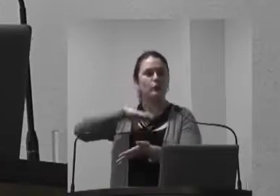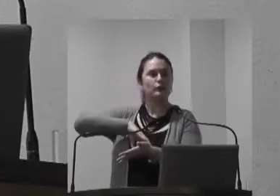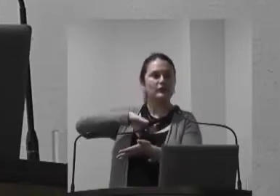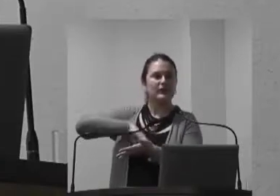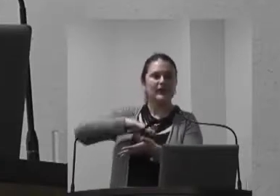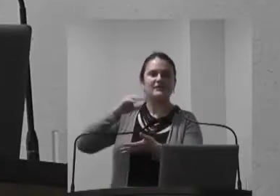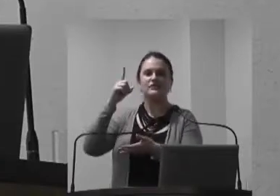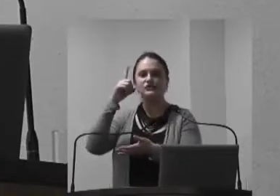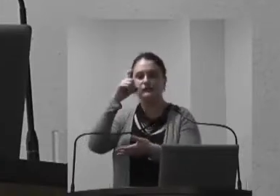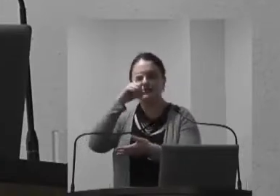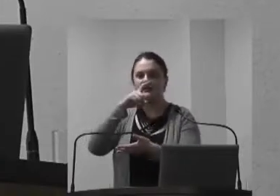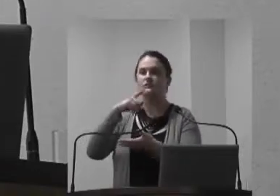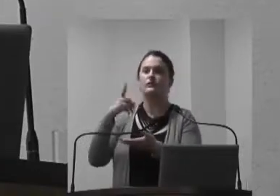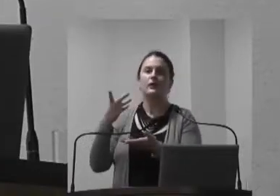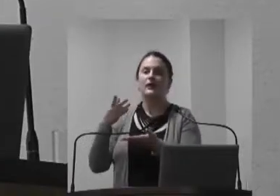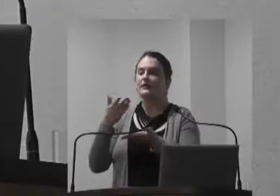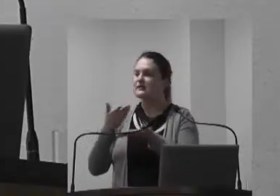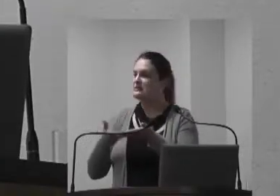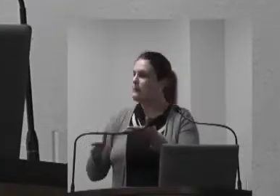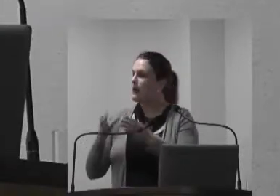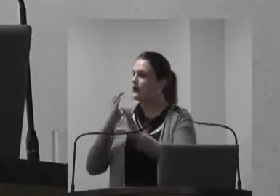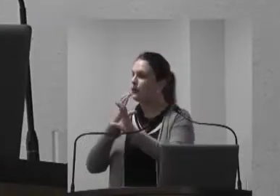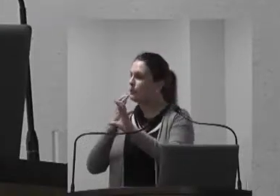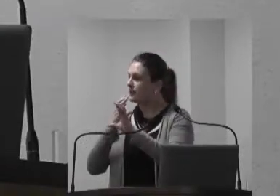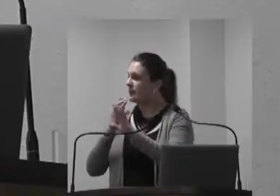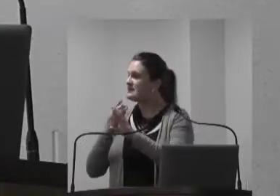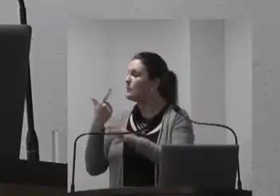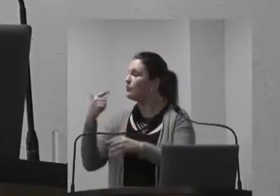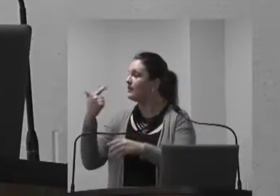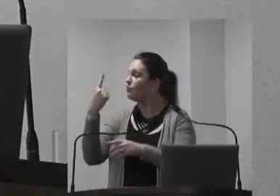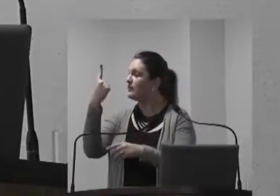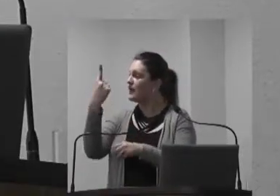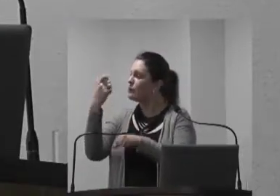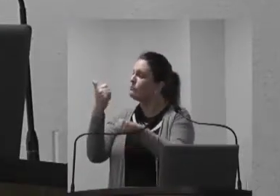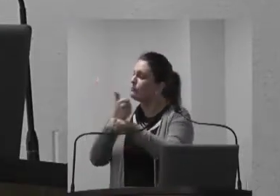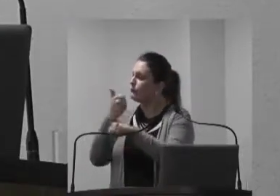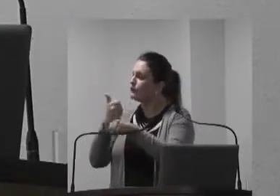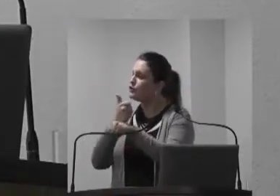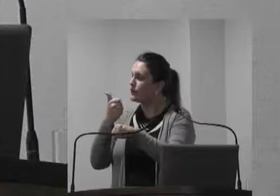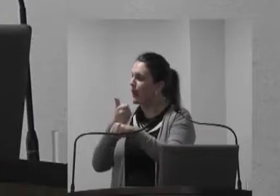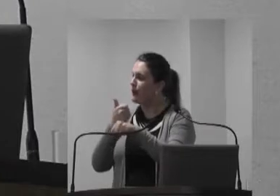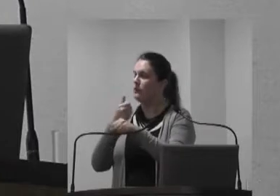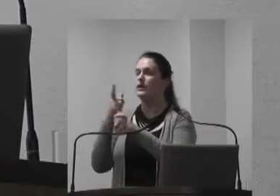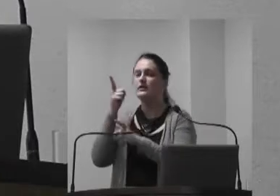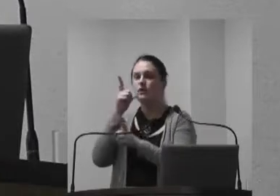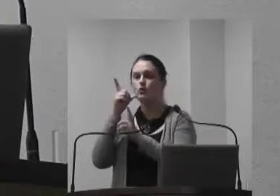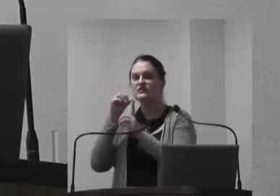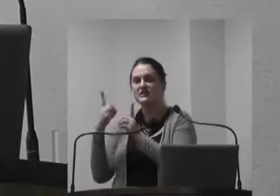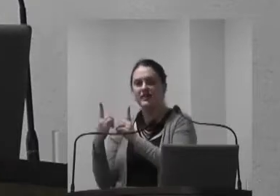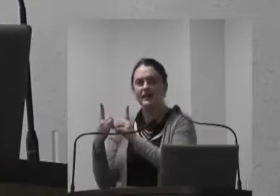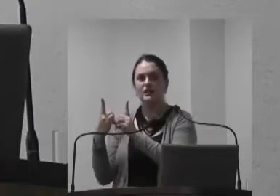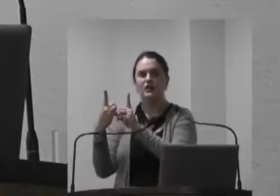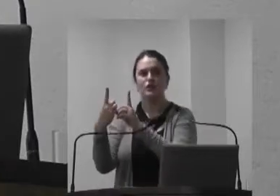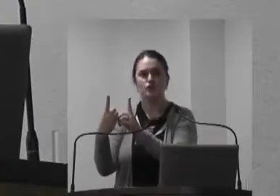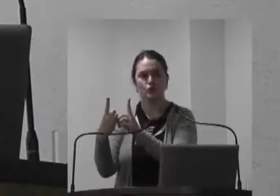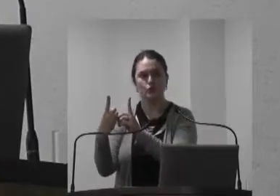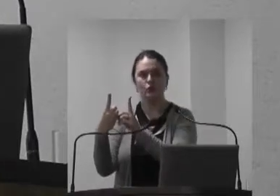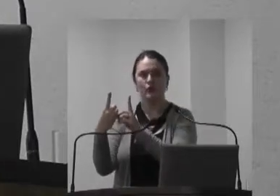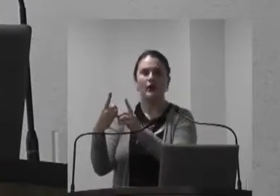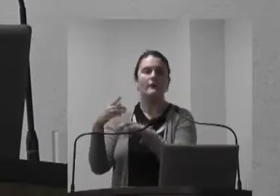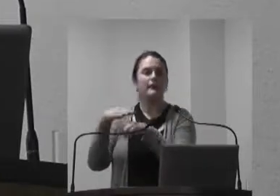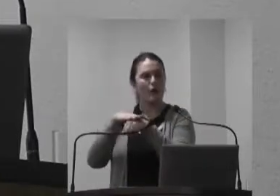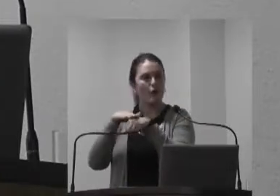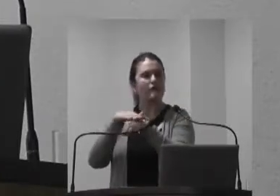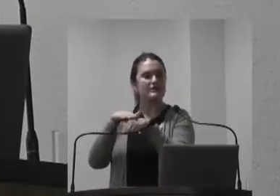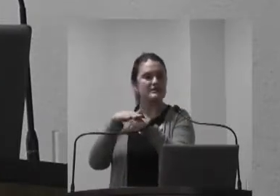não entende português, é difícil, e aí se perde a comunicação porque não tem um profissional que consiga ir